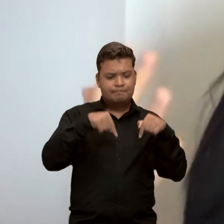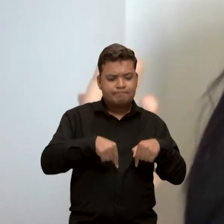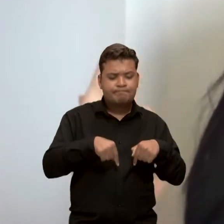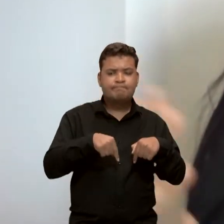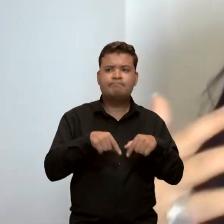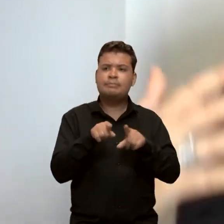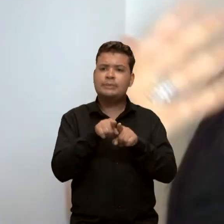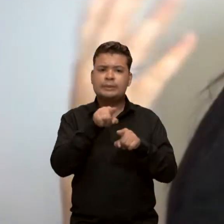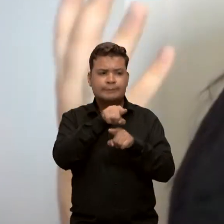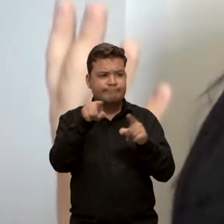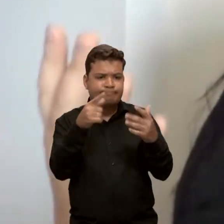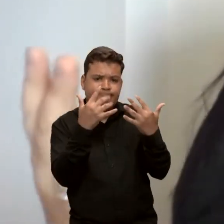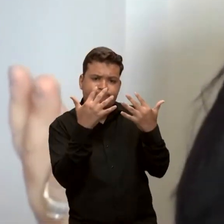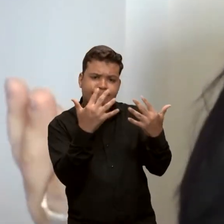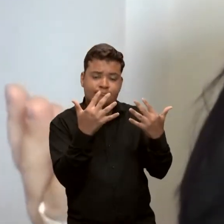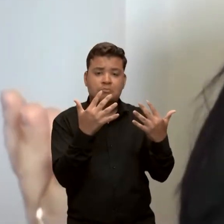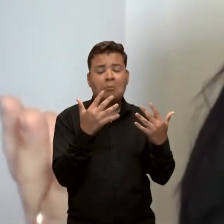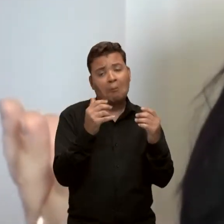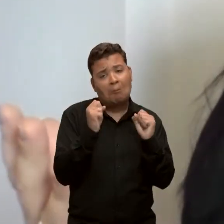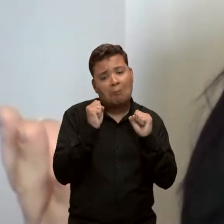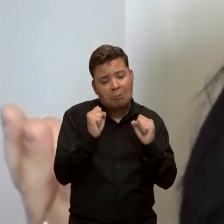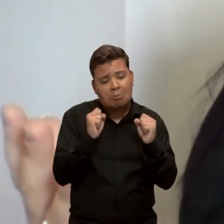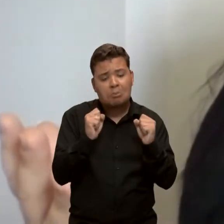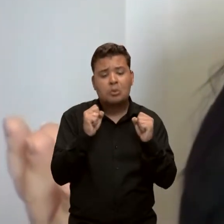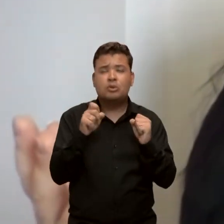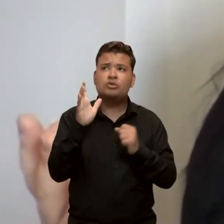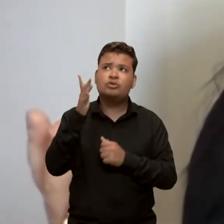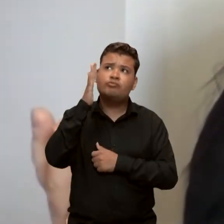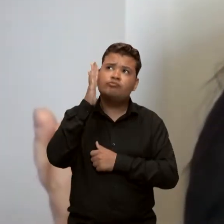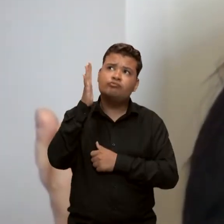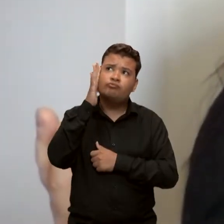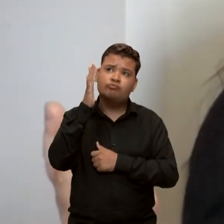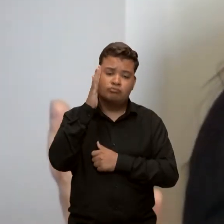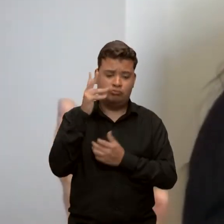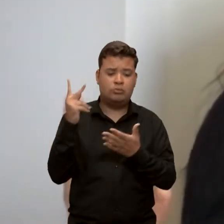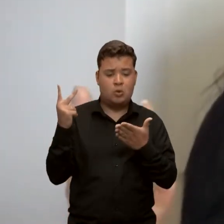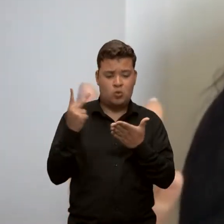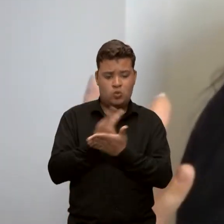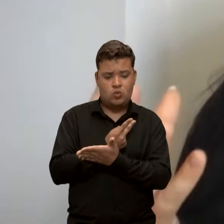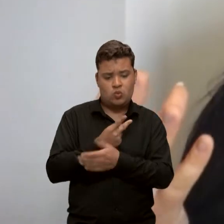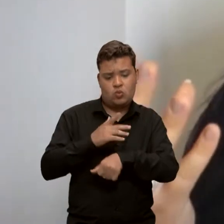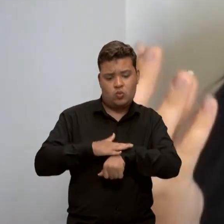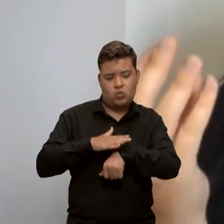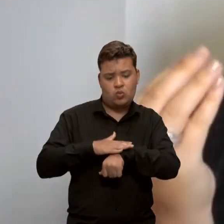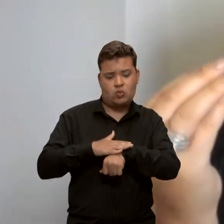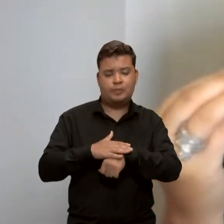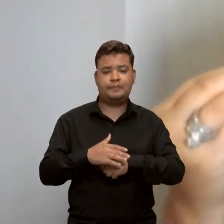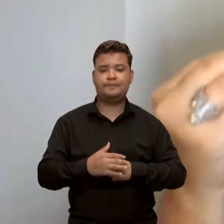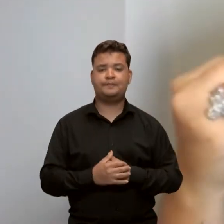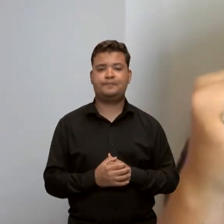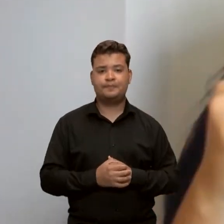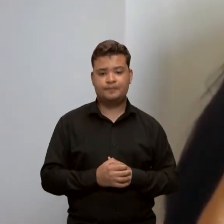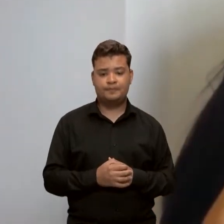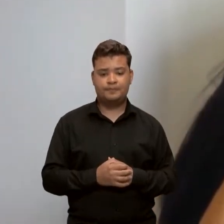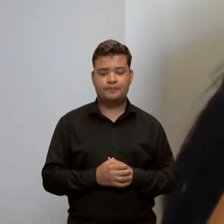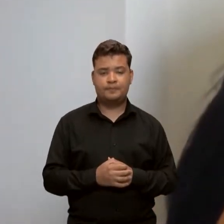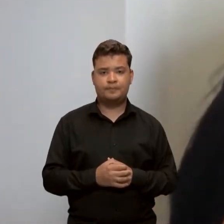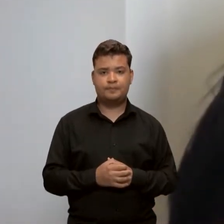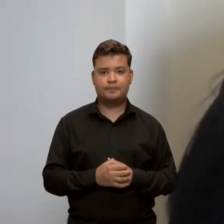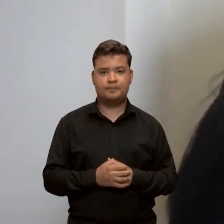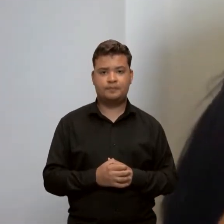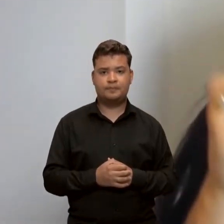que nos assistem já devem ter visualizado isso em determinado momento. As crianças